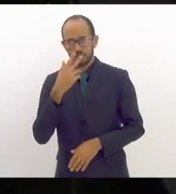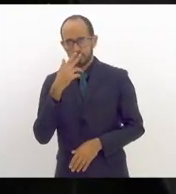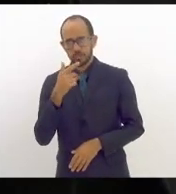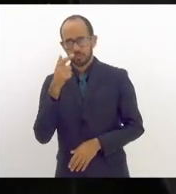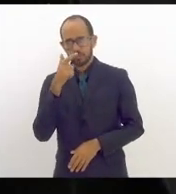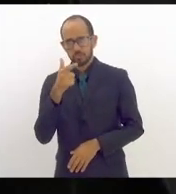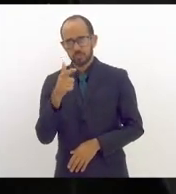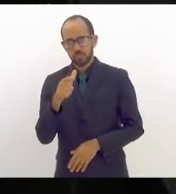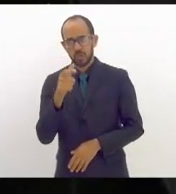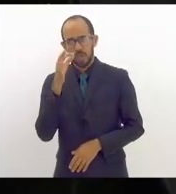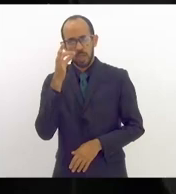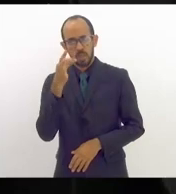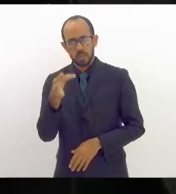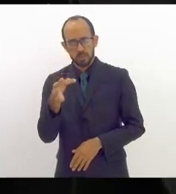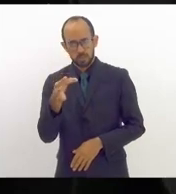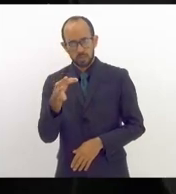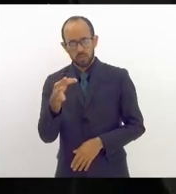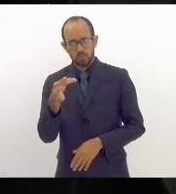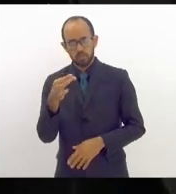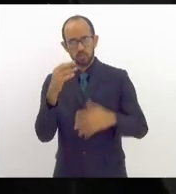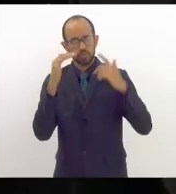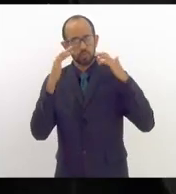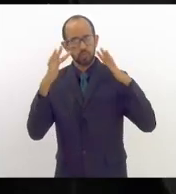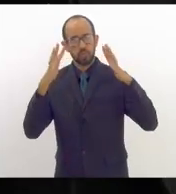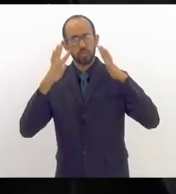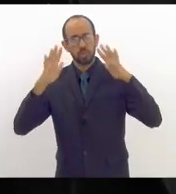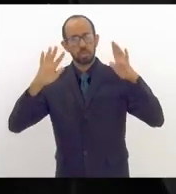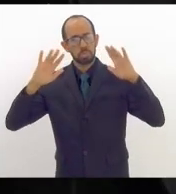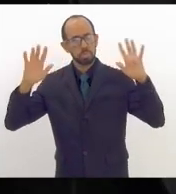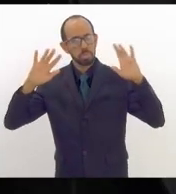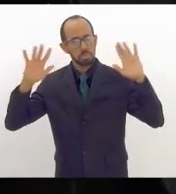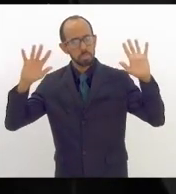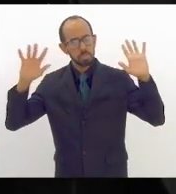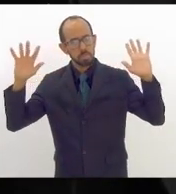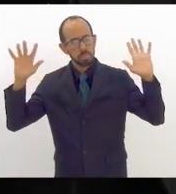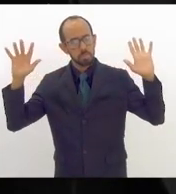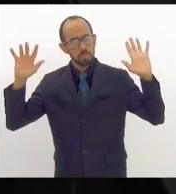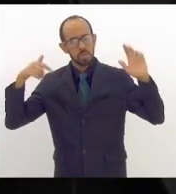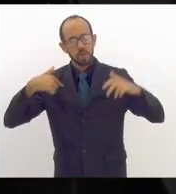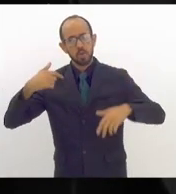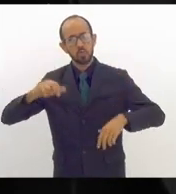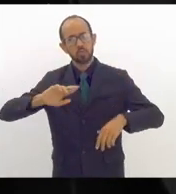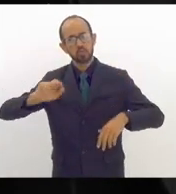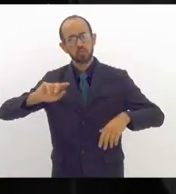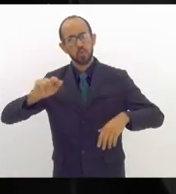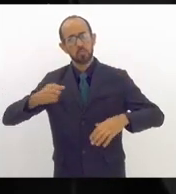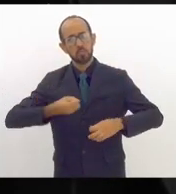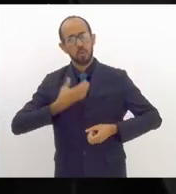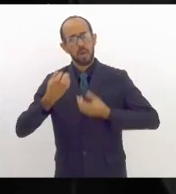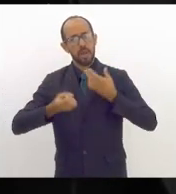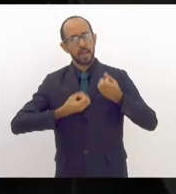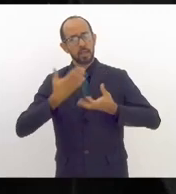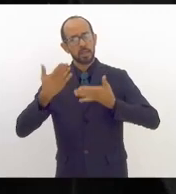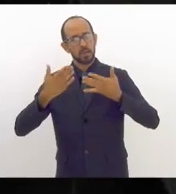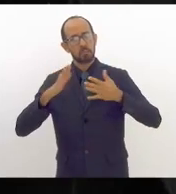estão se distraindo mais acho que eu não sou poeta mas sou democrata